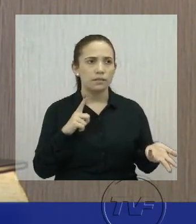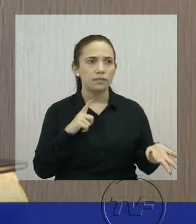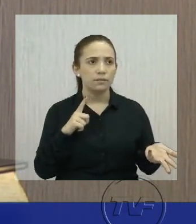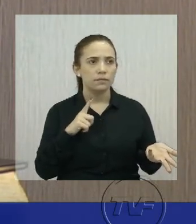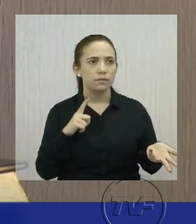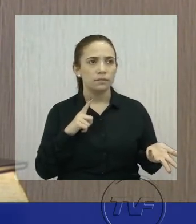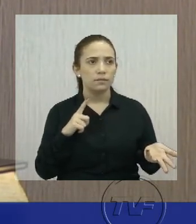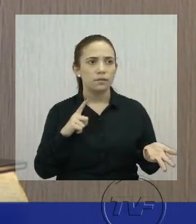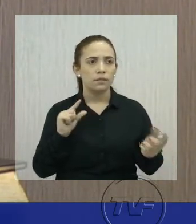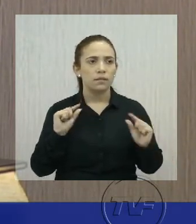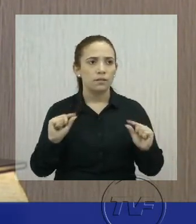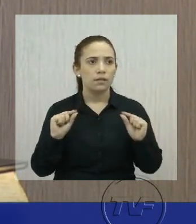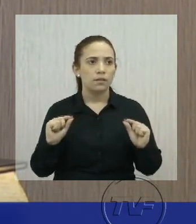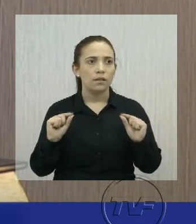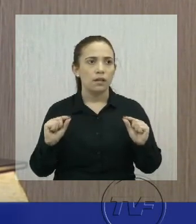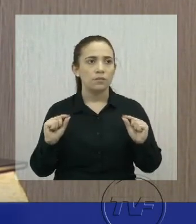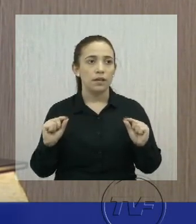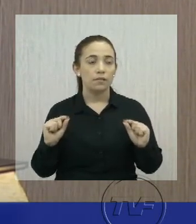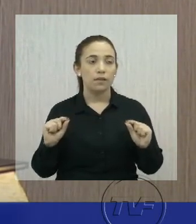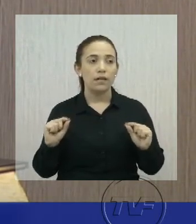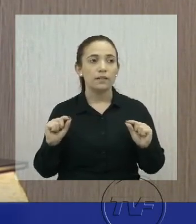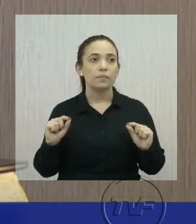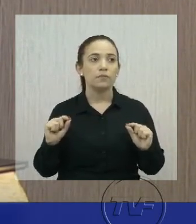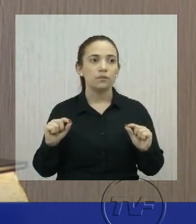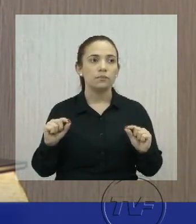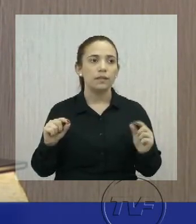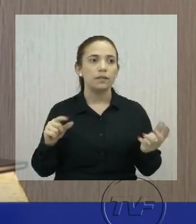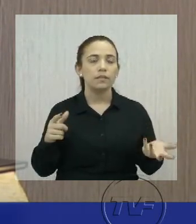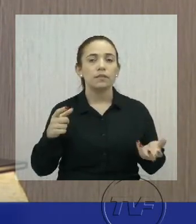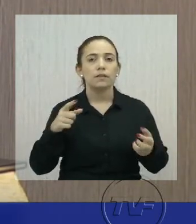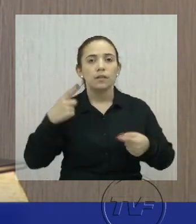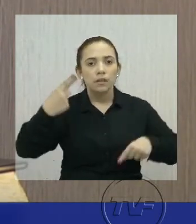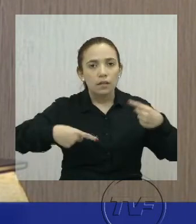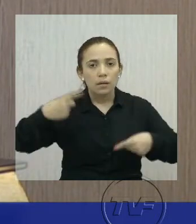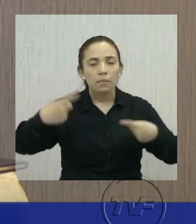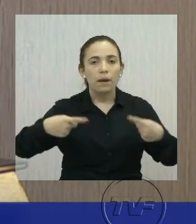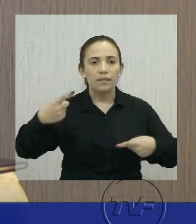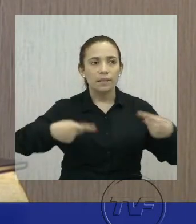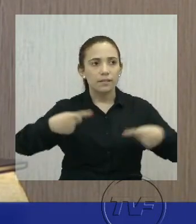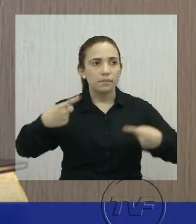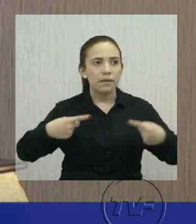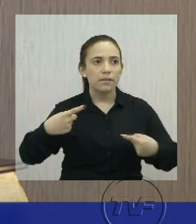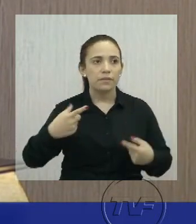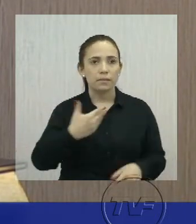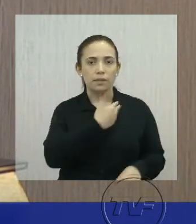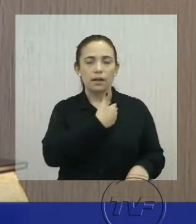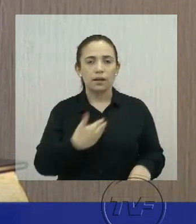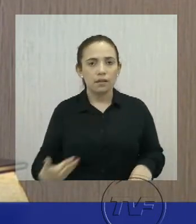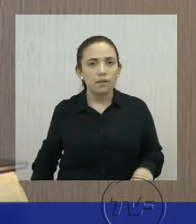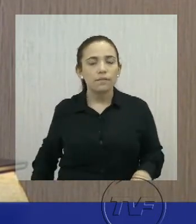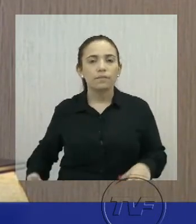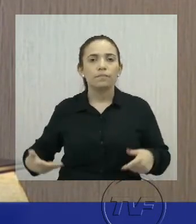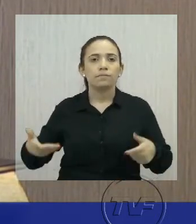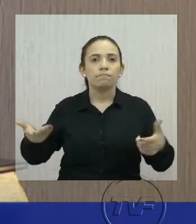para construirmos uma concertação social, política e de governança. E eu acho,